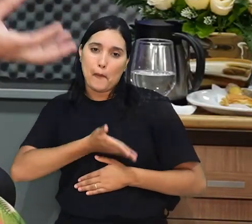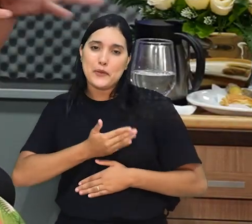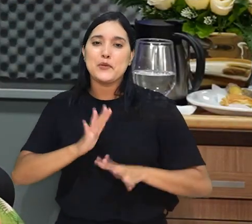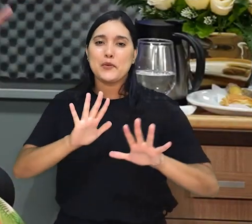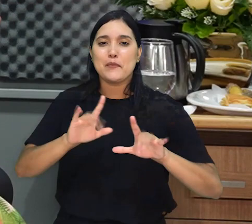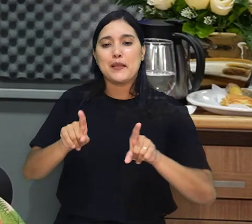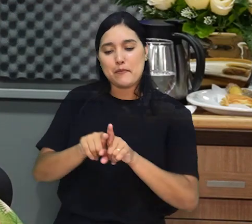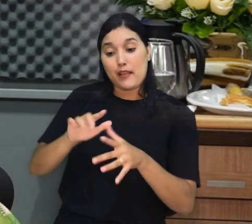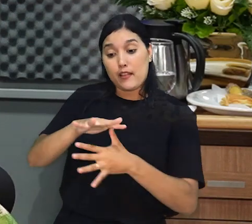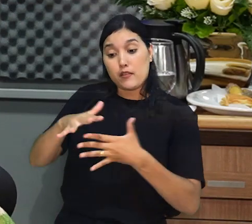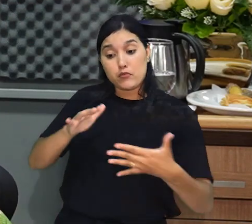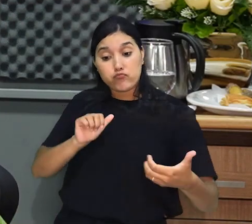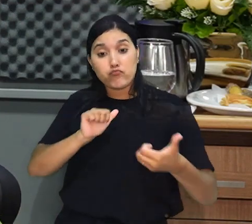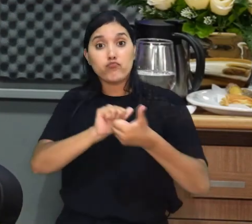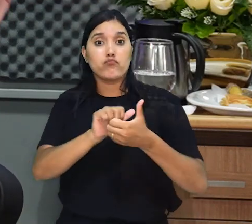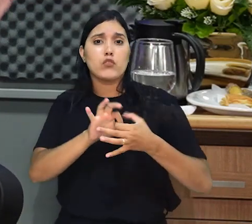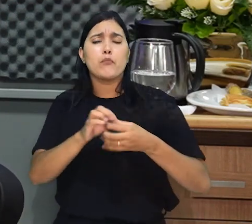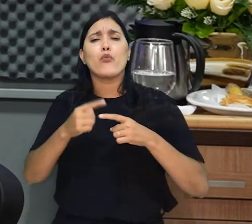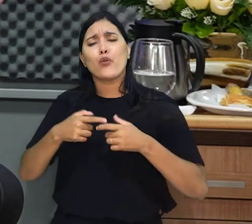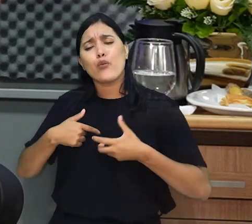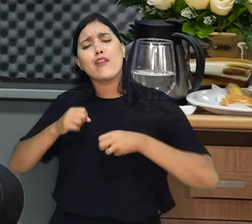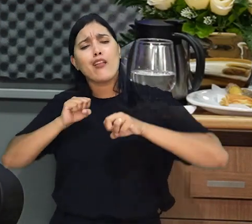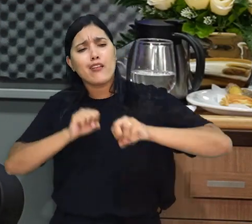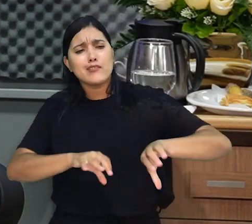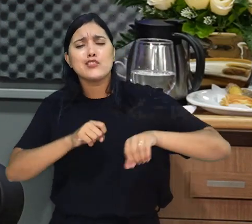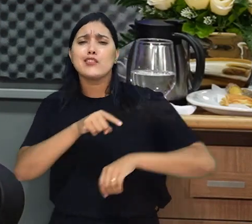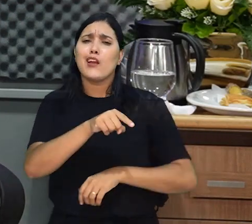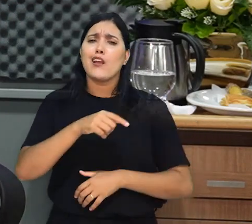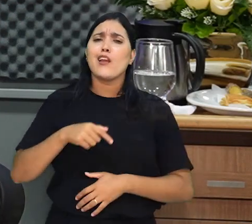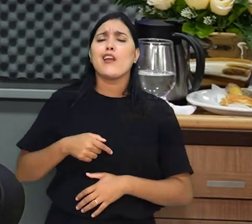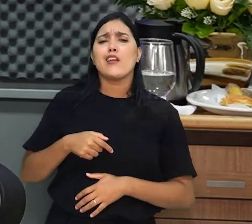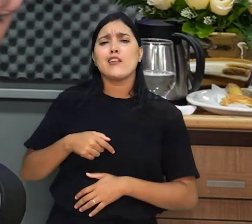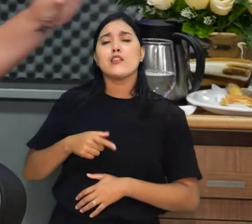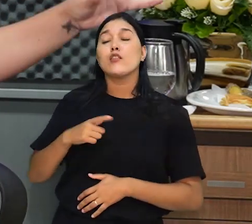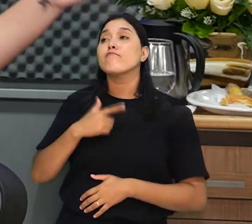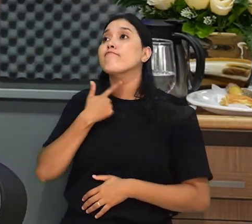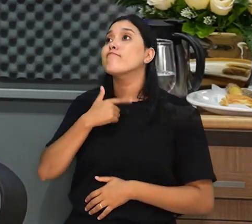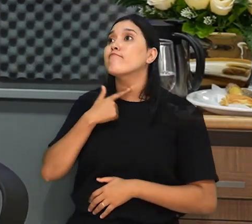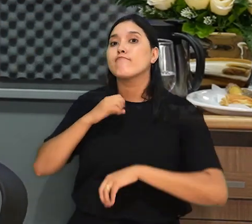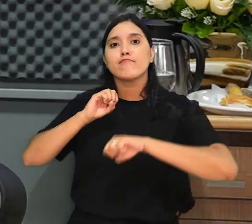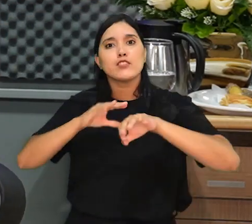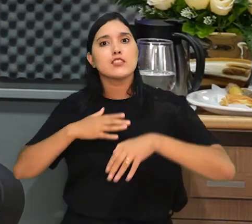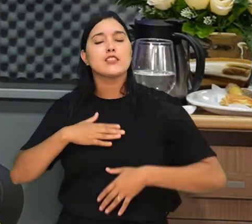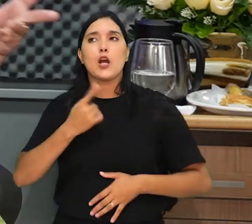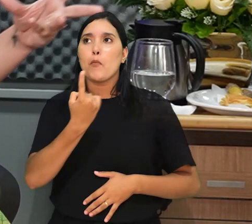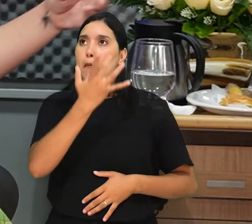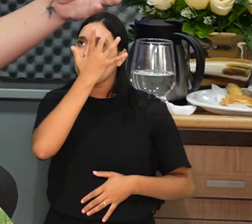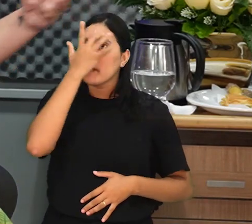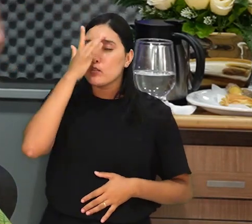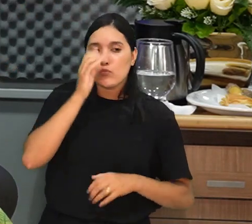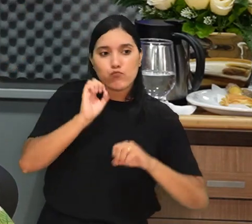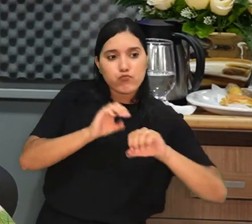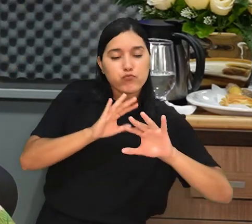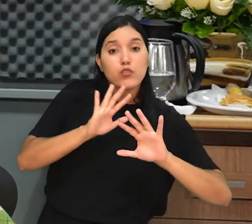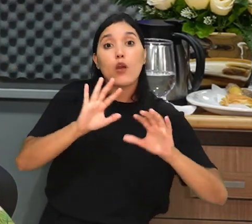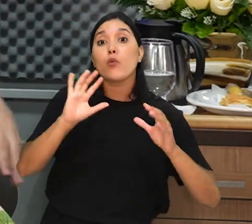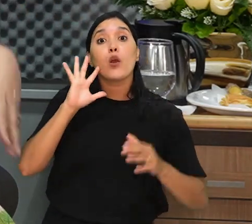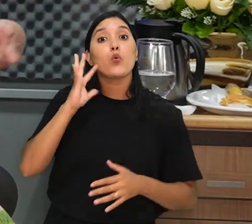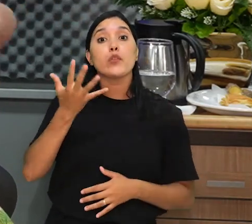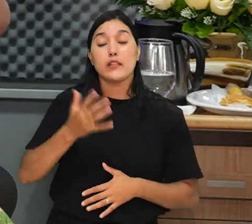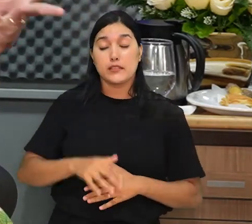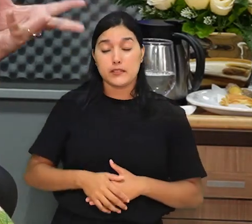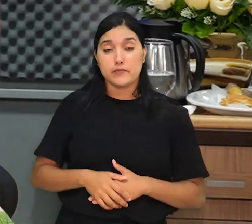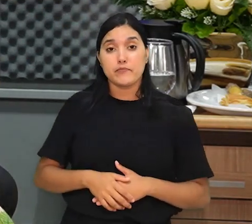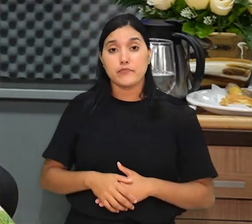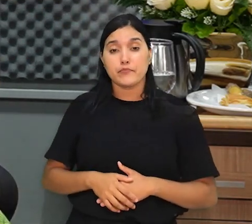dela que nos uniu também. Não foi só eu me vi, olhei, a gente se apaixonou. Não. A Libras nos aproximou, porque eu queria dar aula para ele,